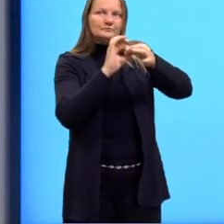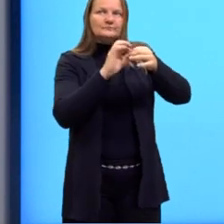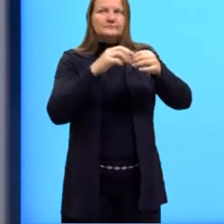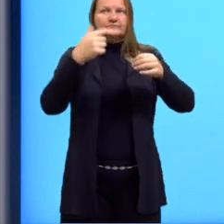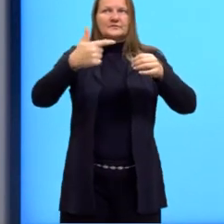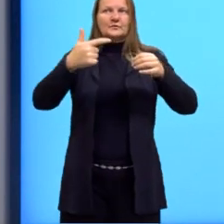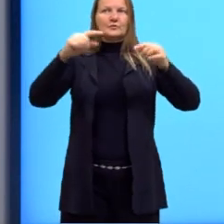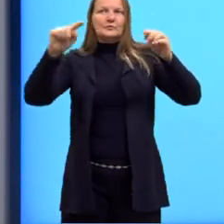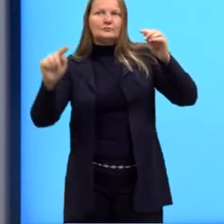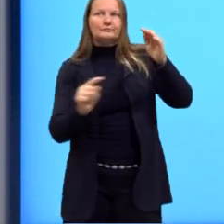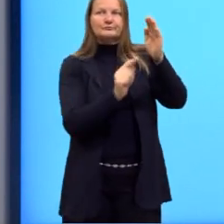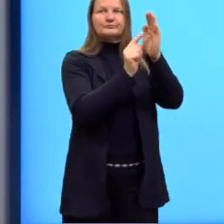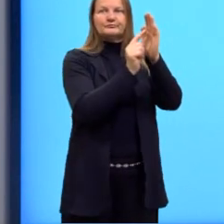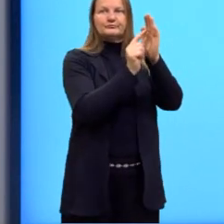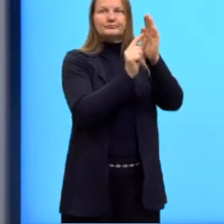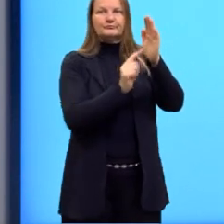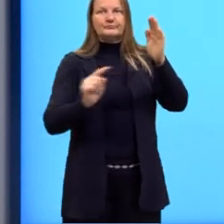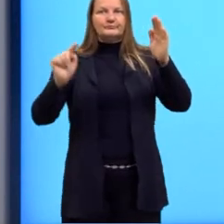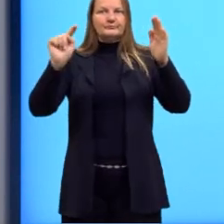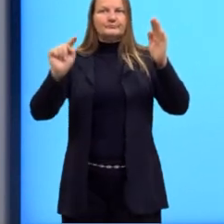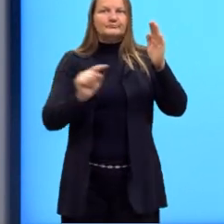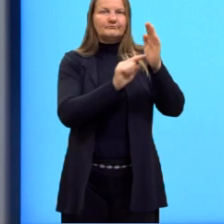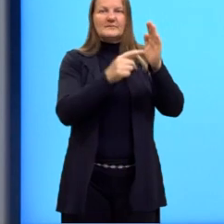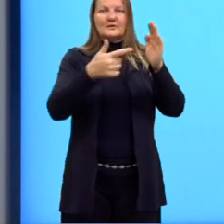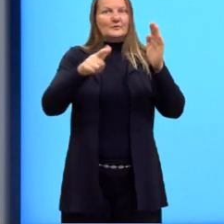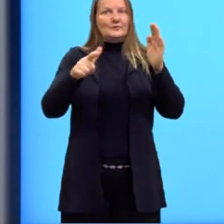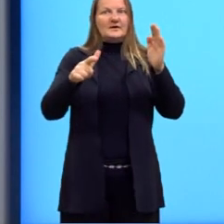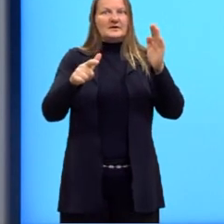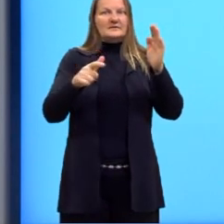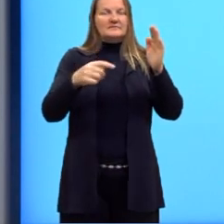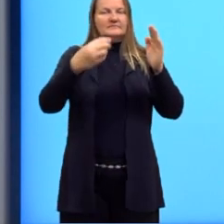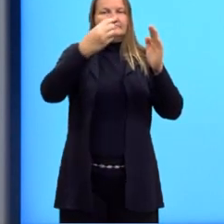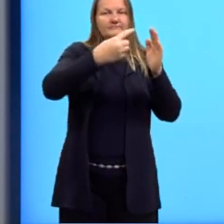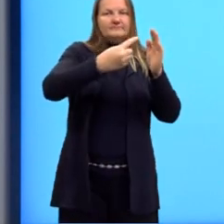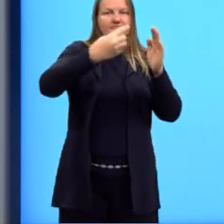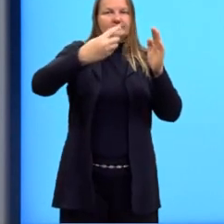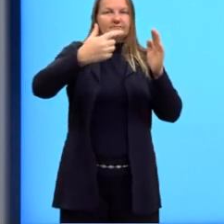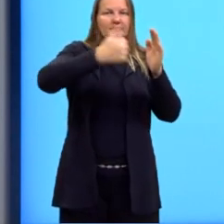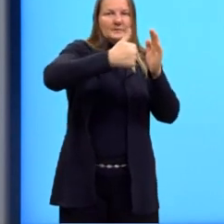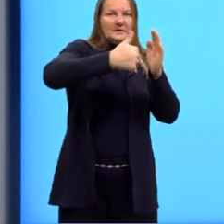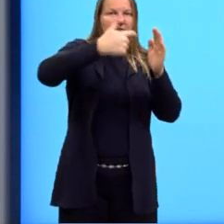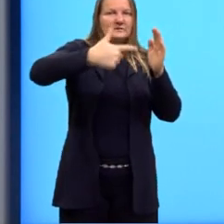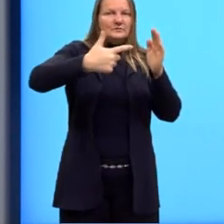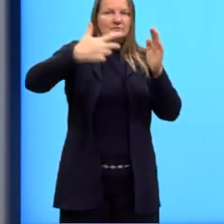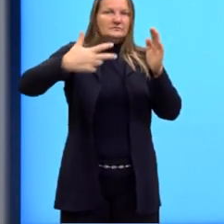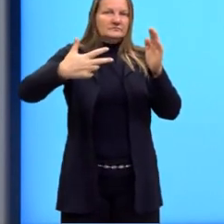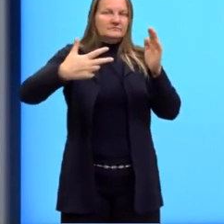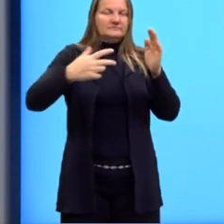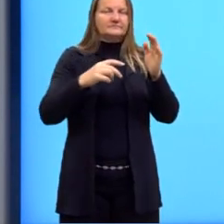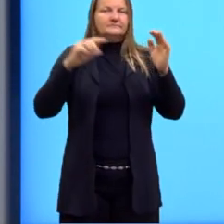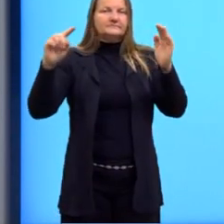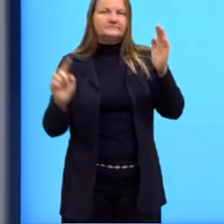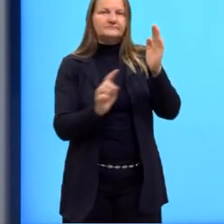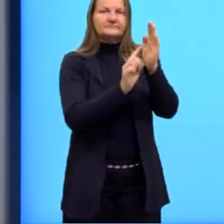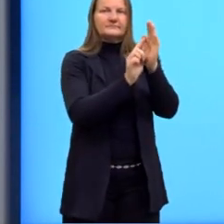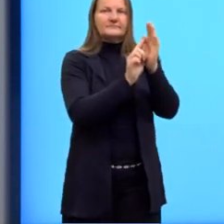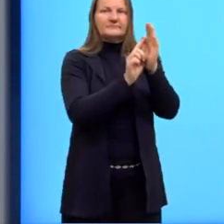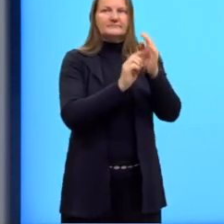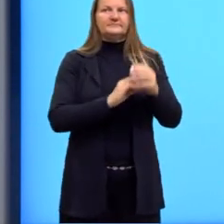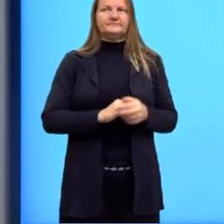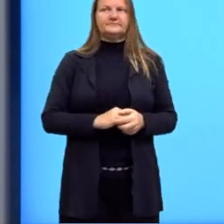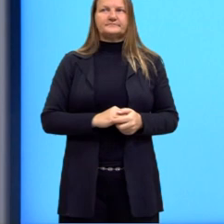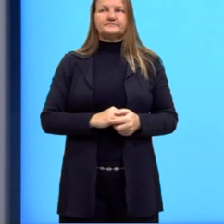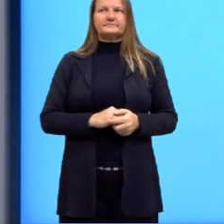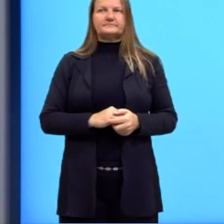ponto aqui ele já não faz conexão entre a primeira EA segunda já tá conectando uma terceira tá então aqui sim a gente tem dois pontos que conectam